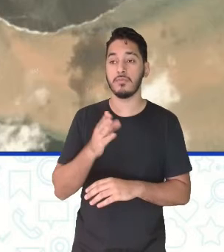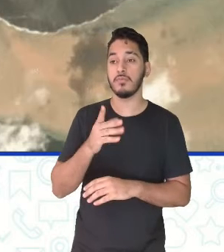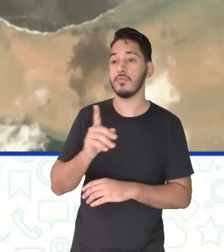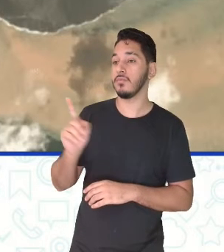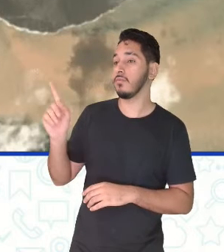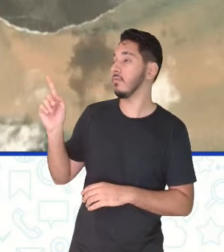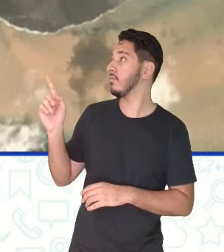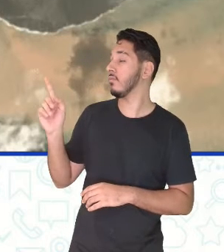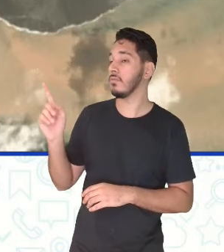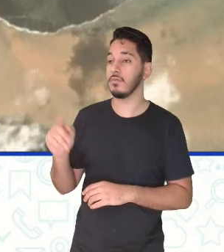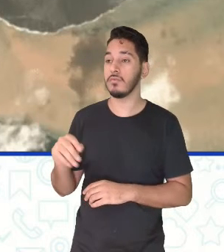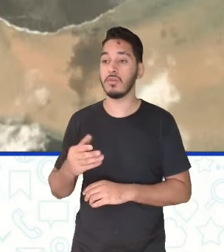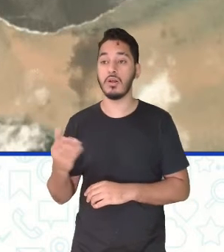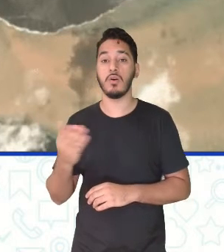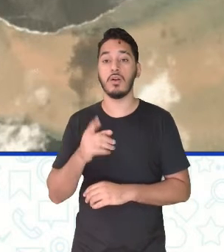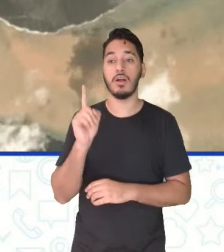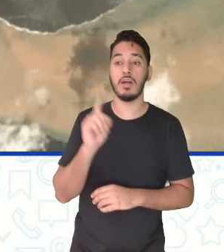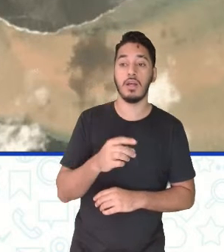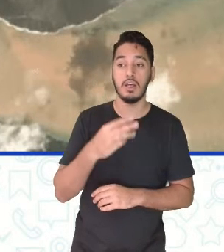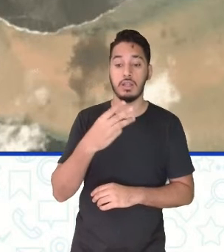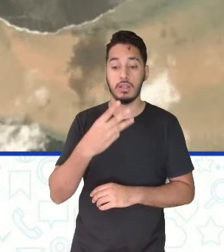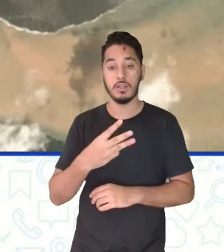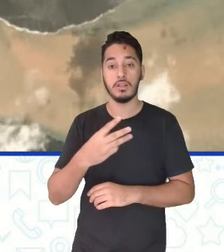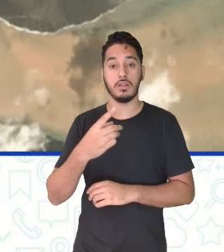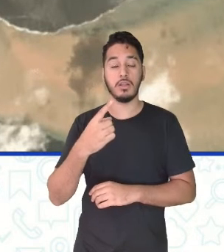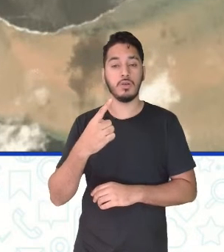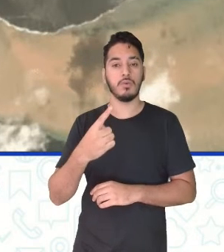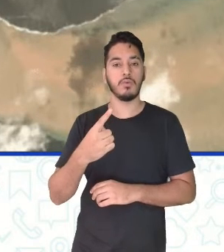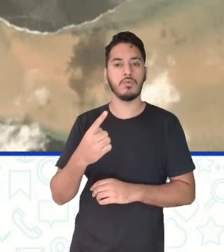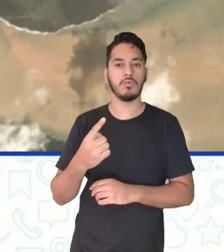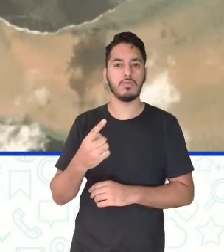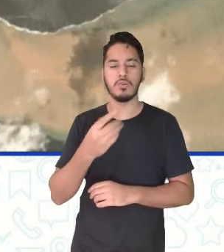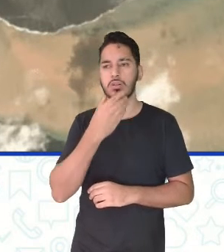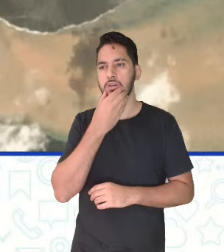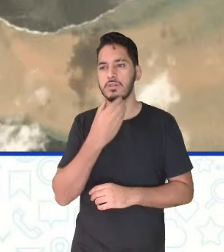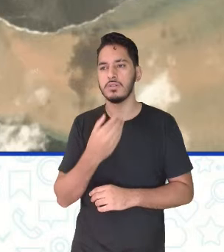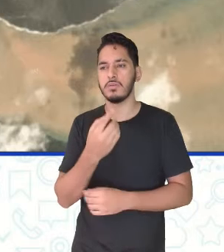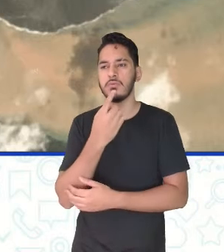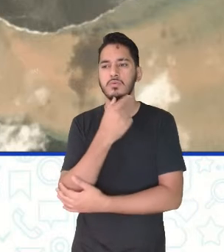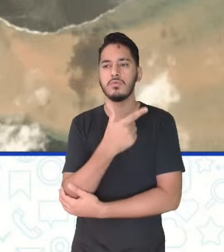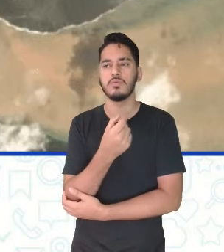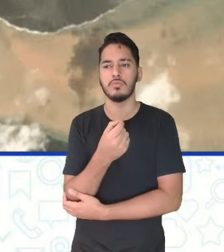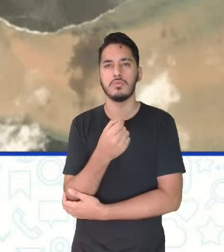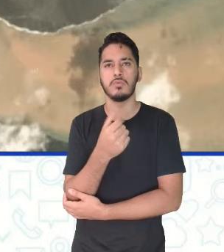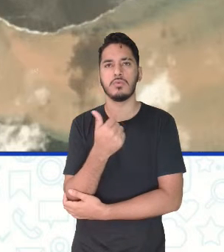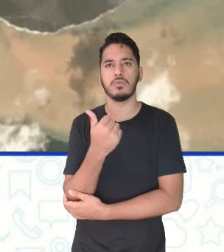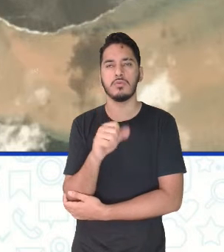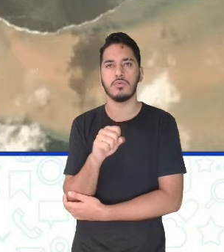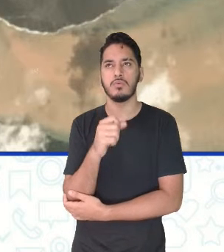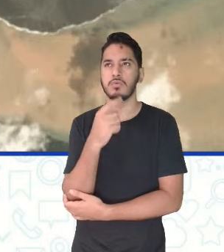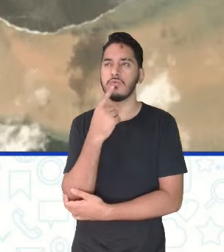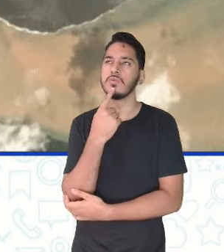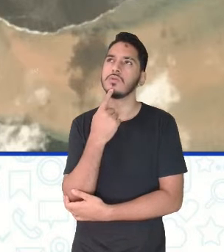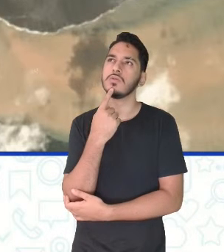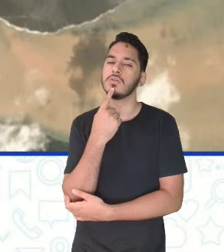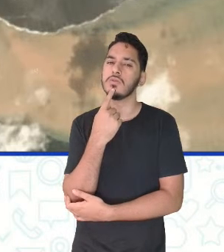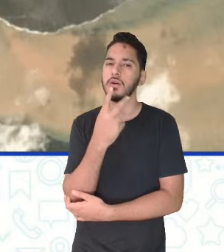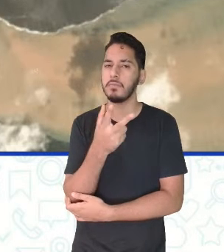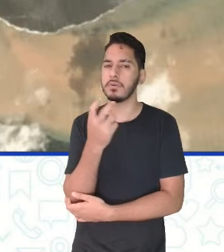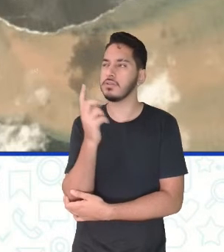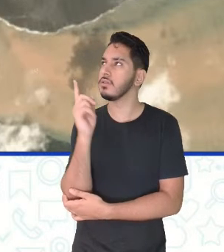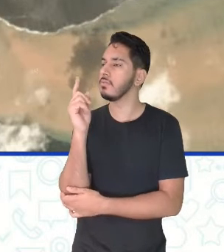quando 31 de dezembro de 2018. Então reparem aí a alteração que